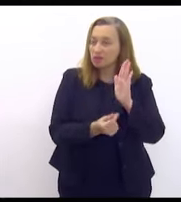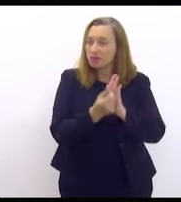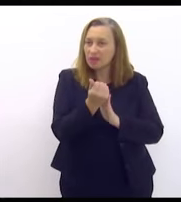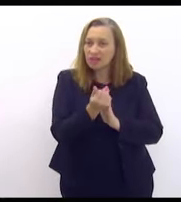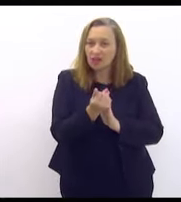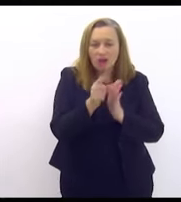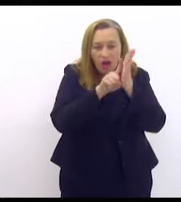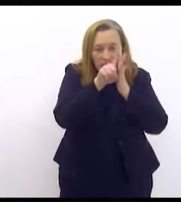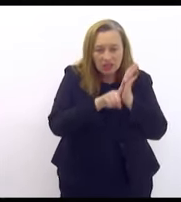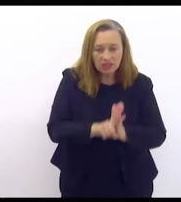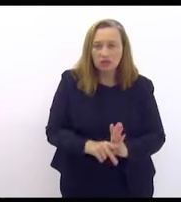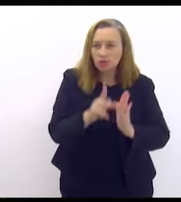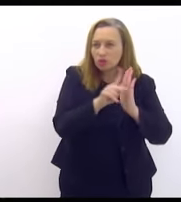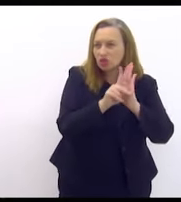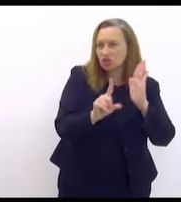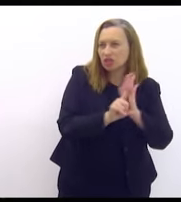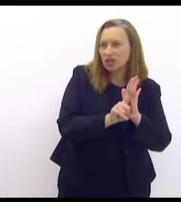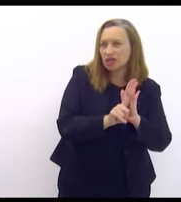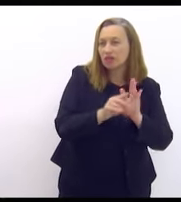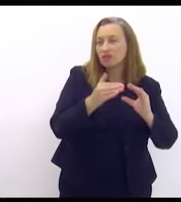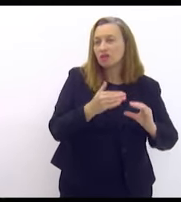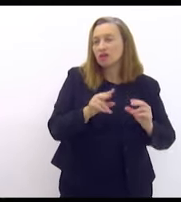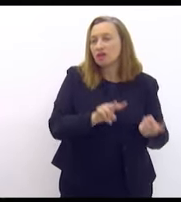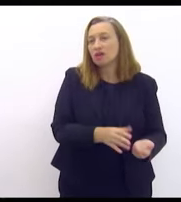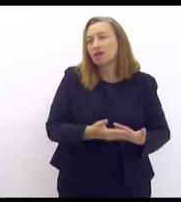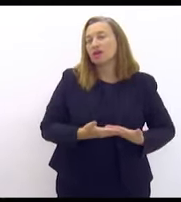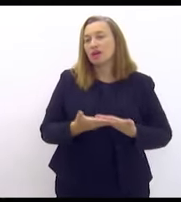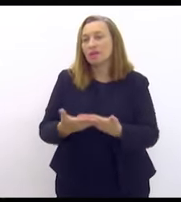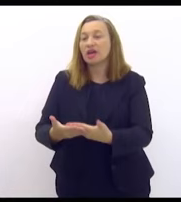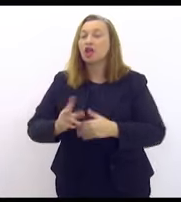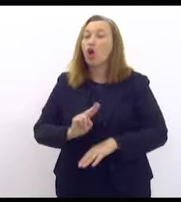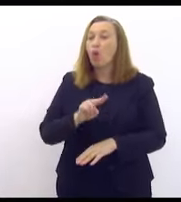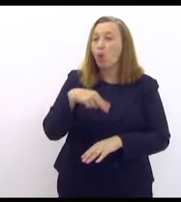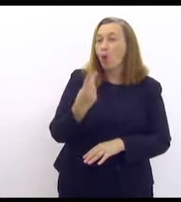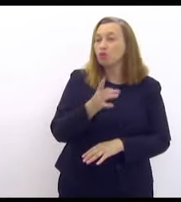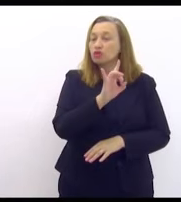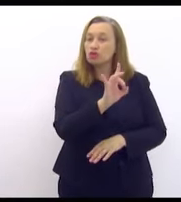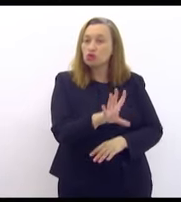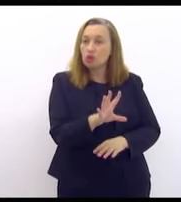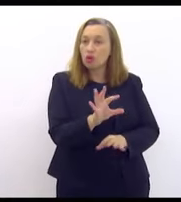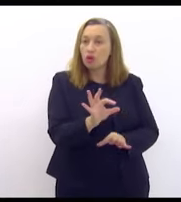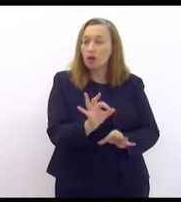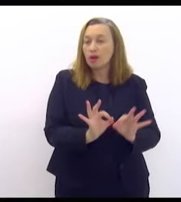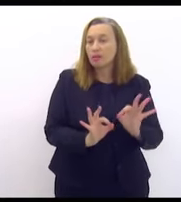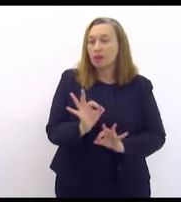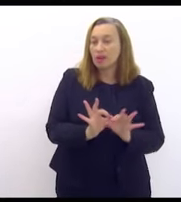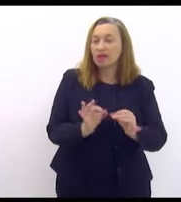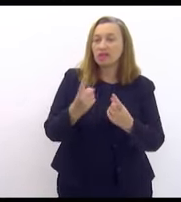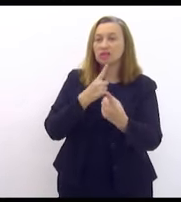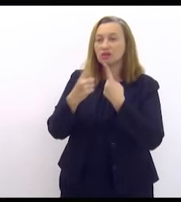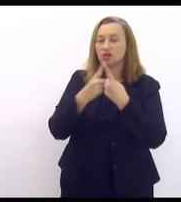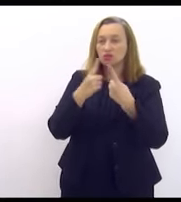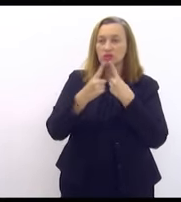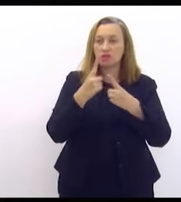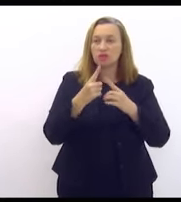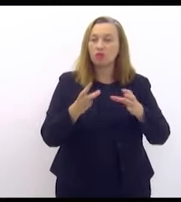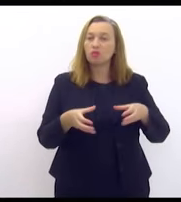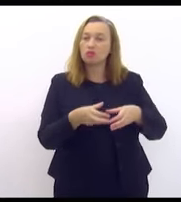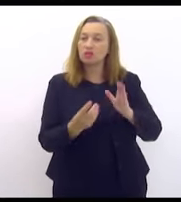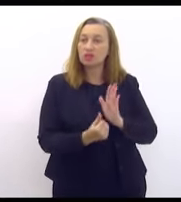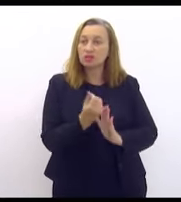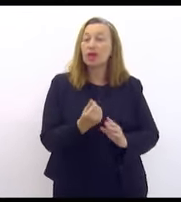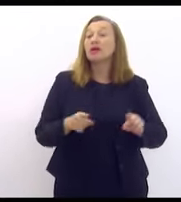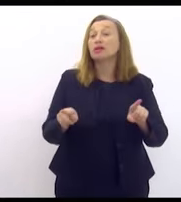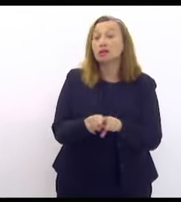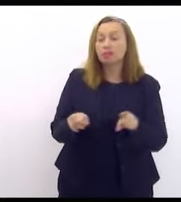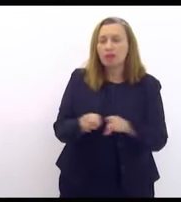o projeto de lei que foi encaminhado ou apenas as projeções feitas e debatidas na comissão de orçamento. Ela tem que